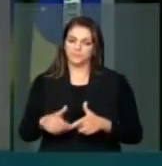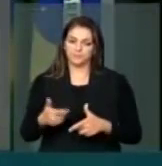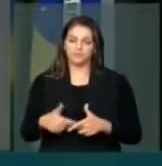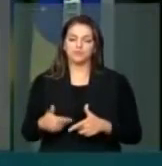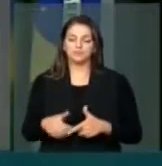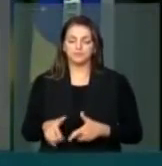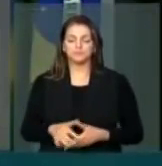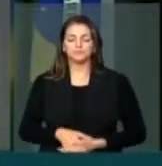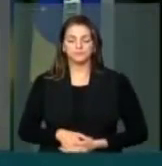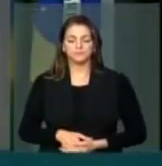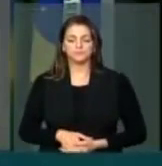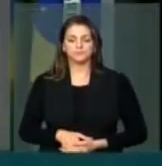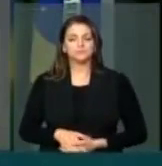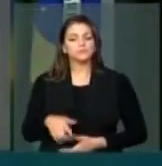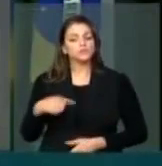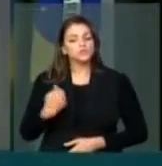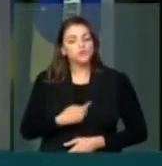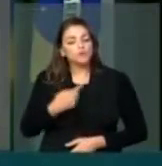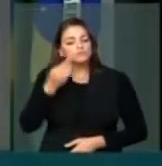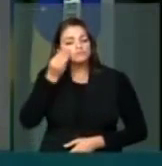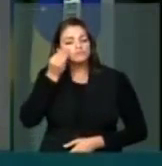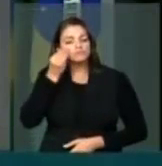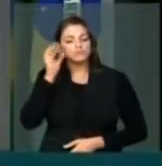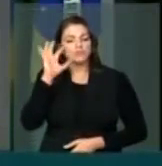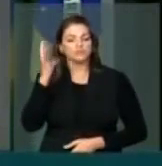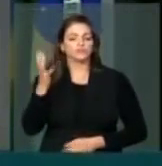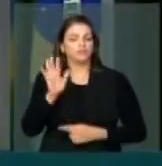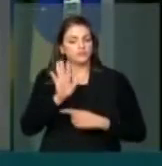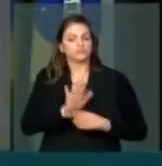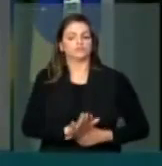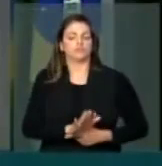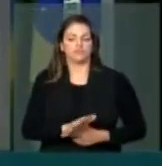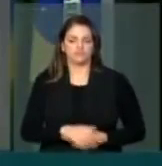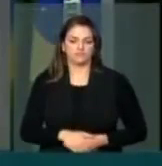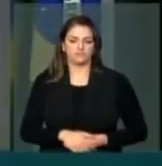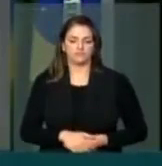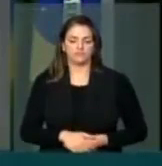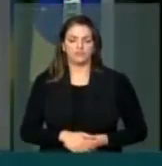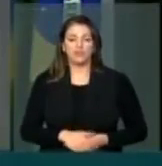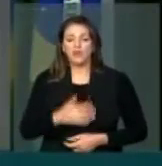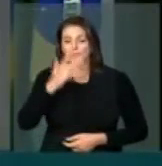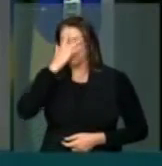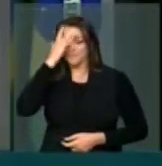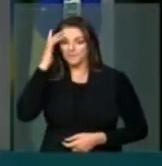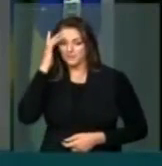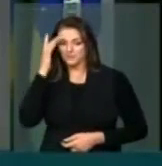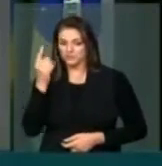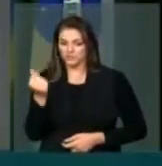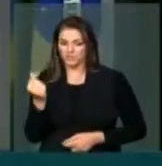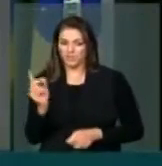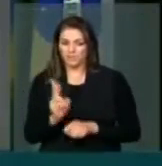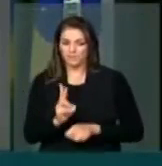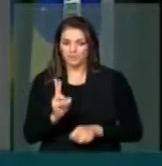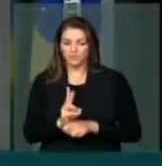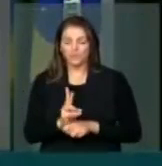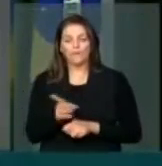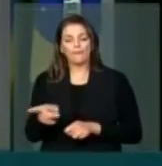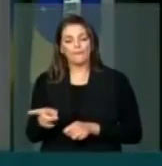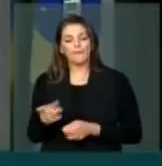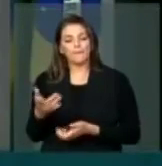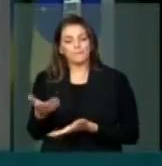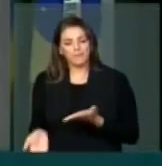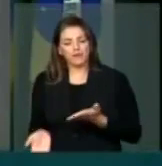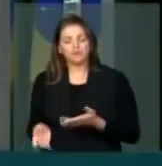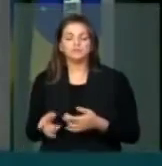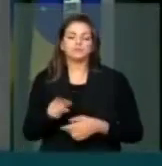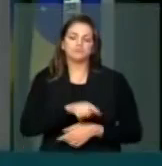estamos discutindo essa questão, como podemos ajudar tanto aqueles que financiaram, que vão ficar descobertos porque o seguro é insuficiente, como